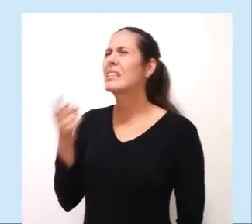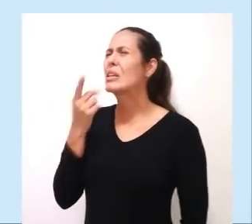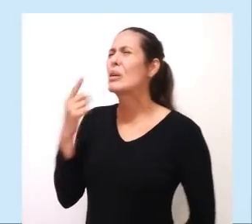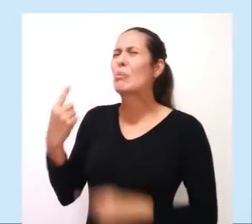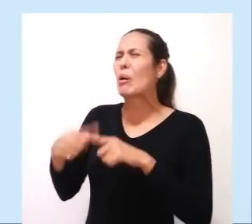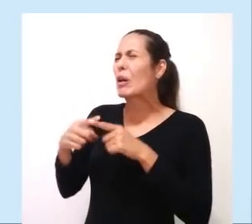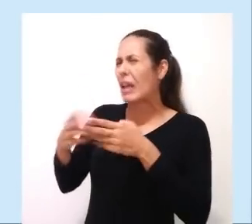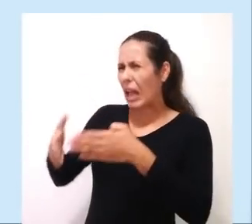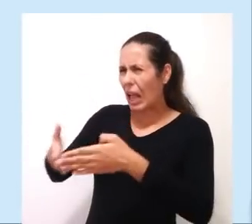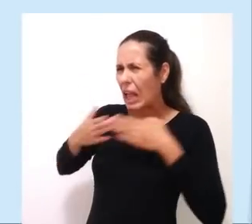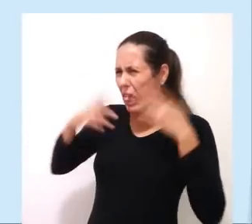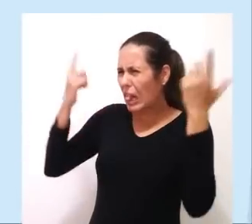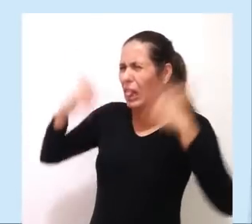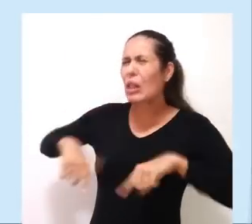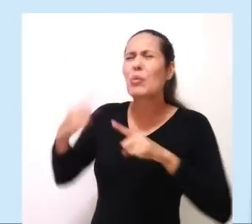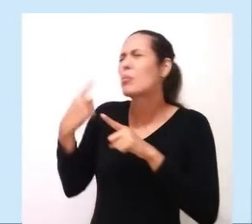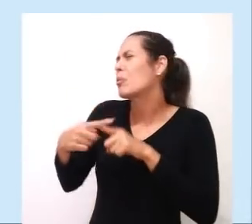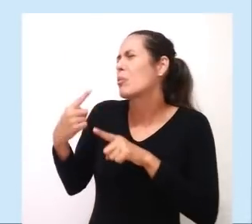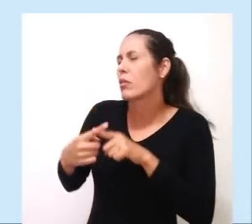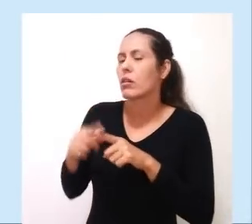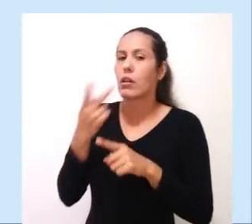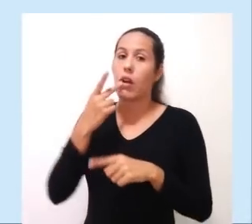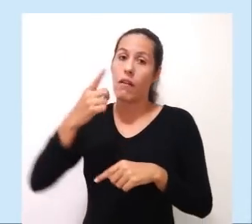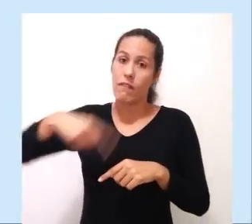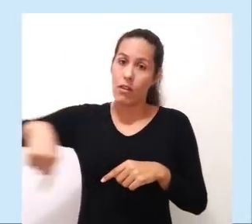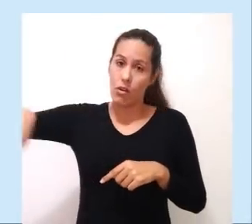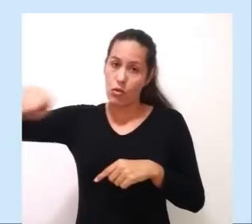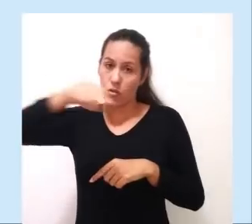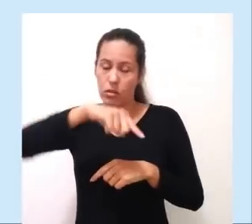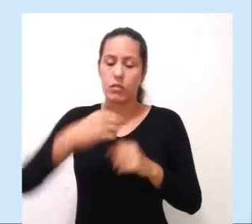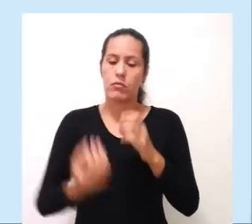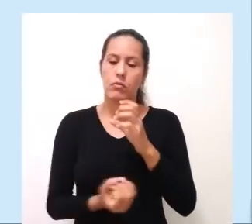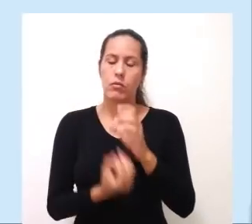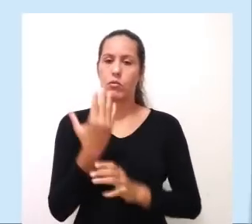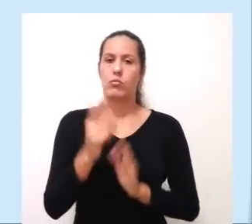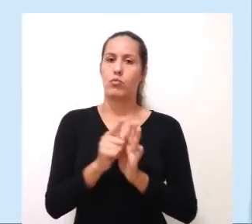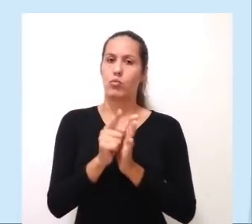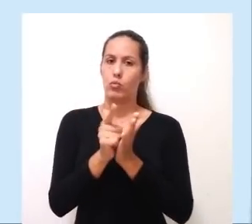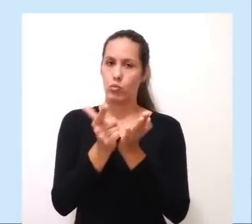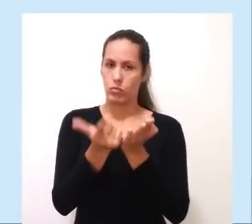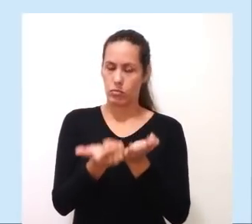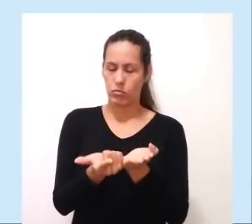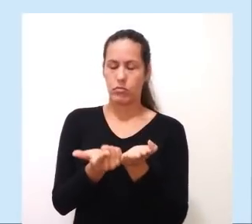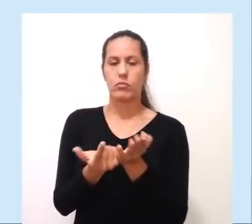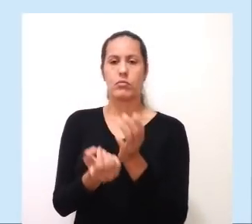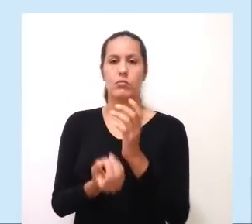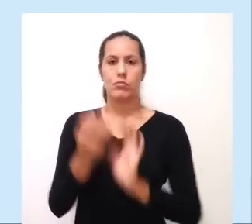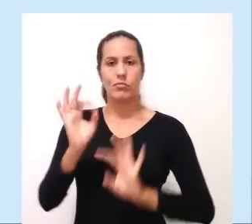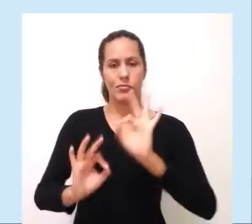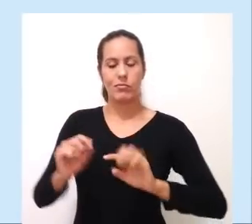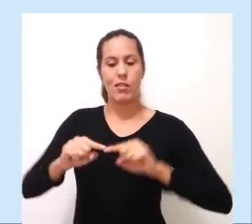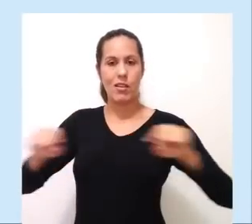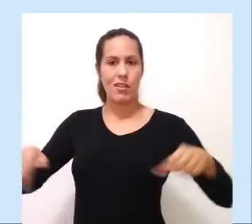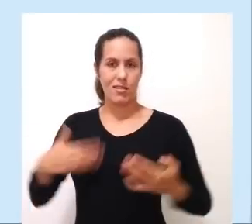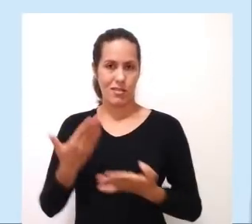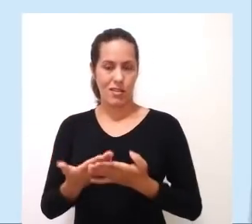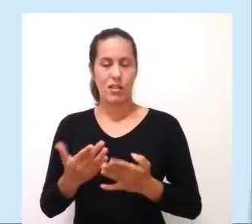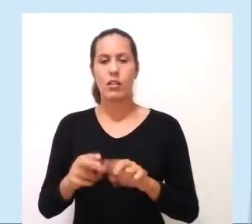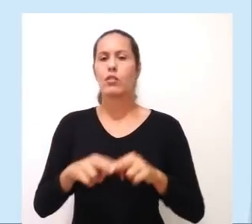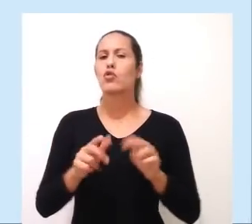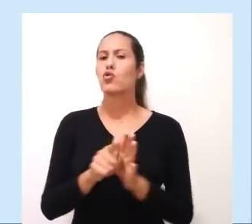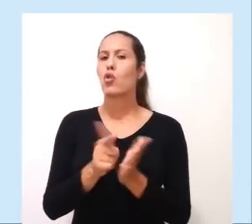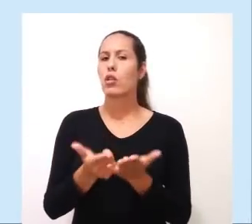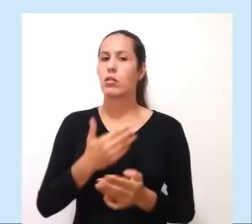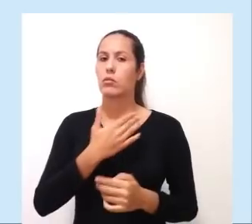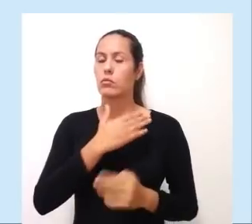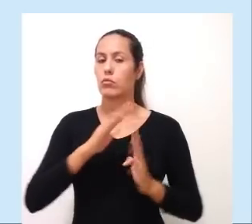que é esse afastamento e impessoalidade? Quando vocês forem compor uma notícia em sala, no colégio, para o jornalzinho